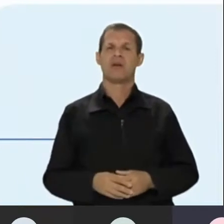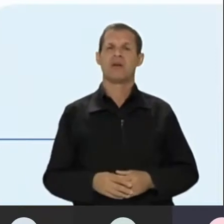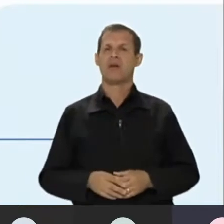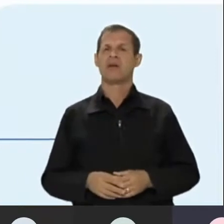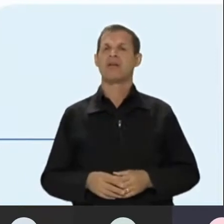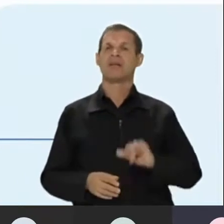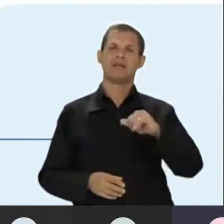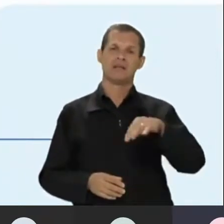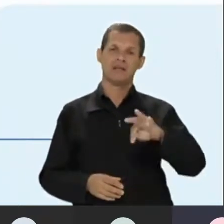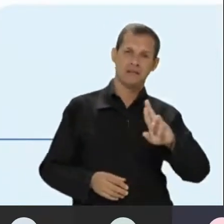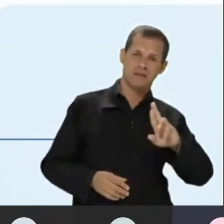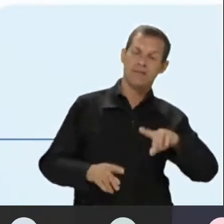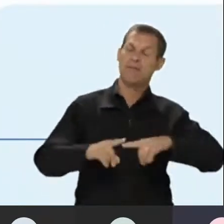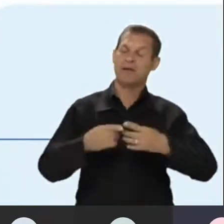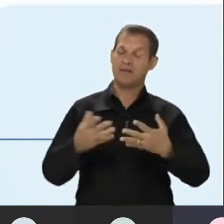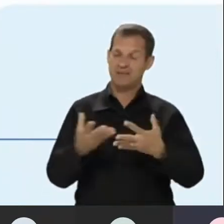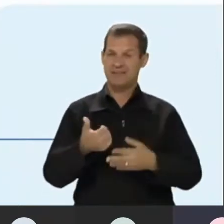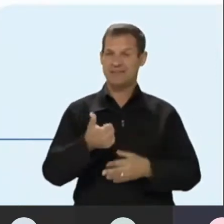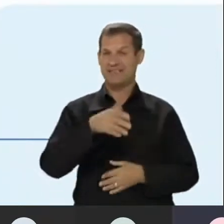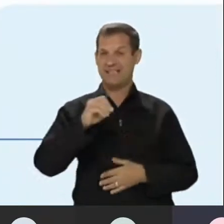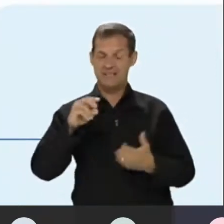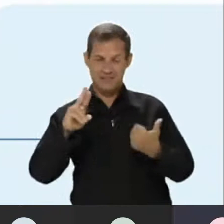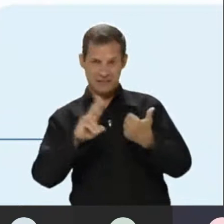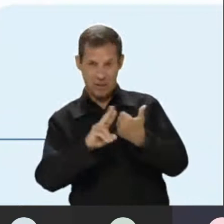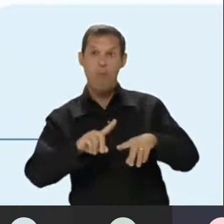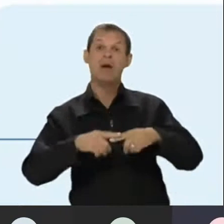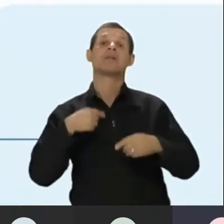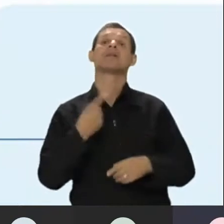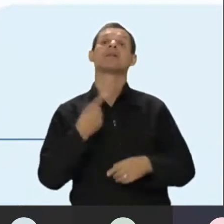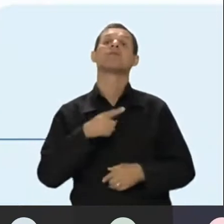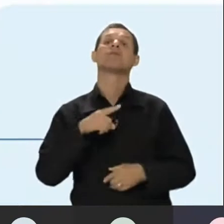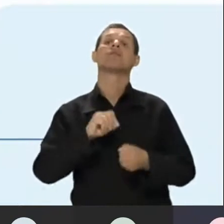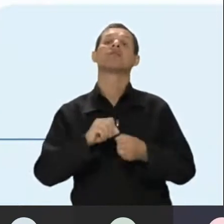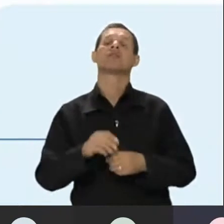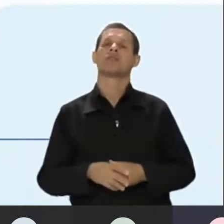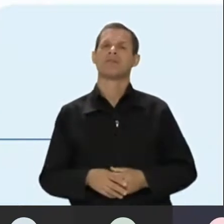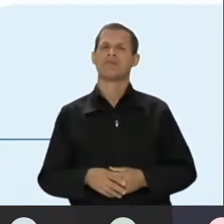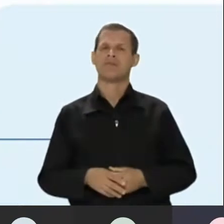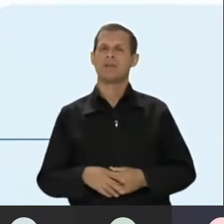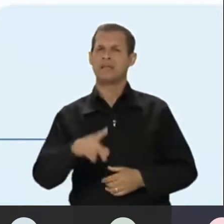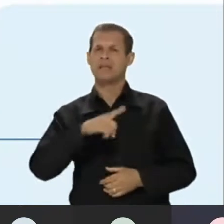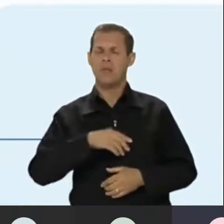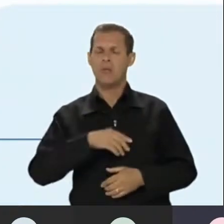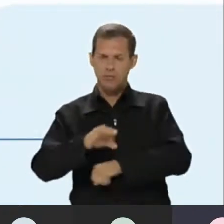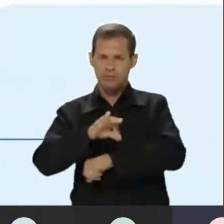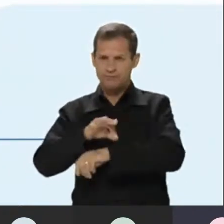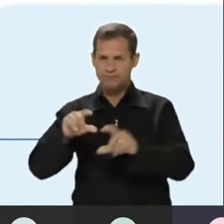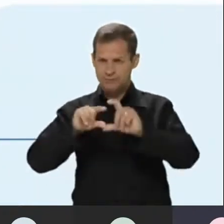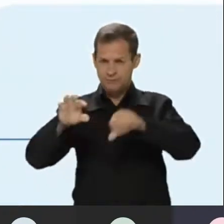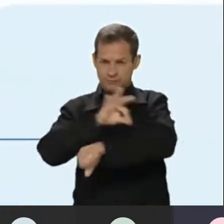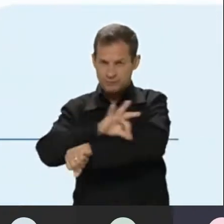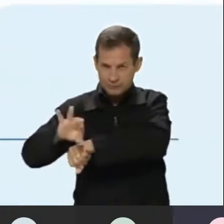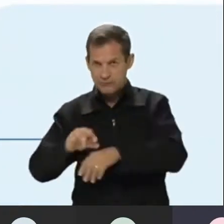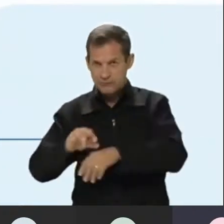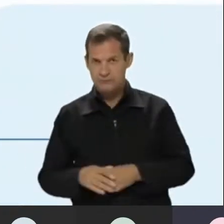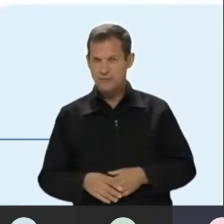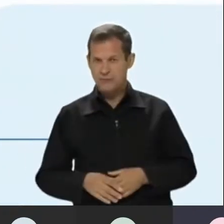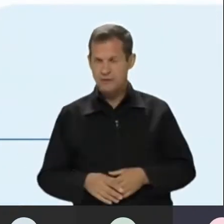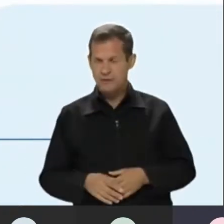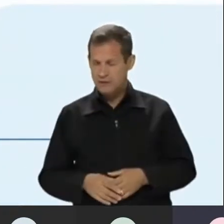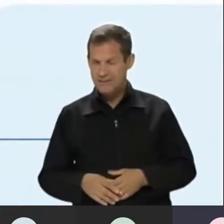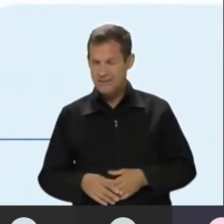valores entre as 10 unidades. Mas aí o que a gente vai ter que fazer? A gente vai ter que pegar uma régua, né, ver quanto vale